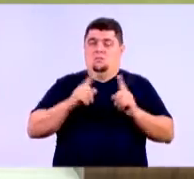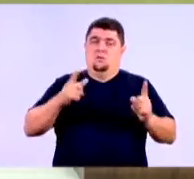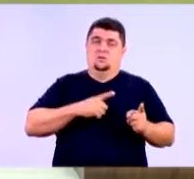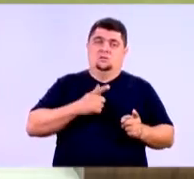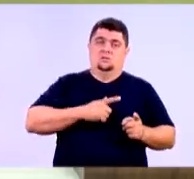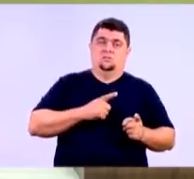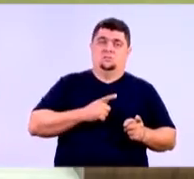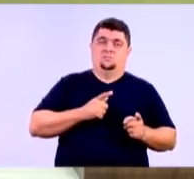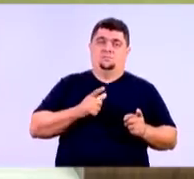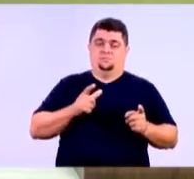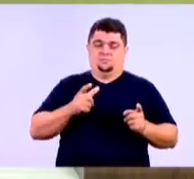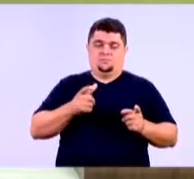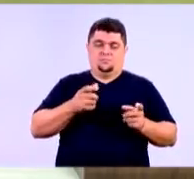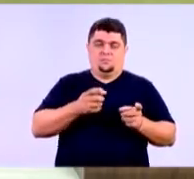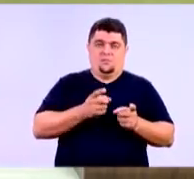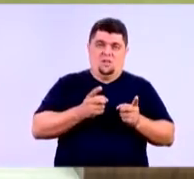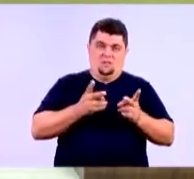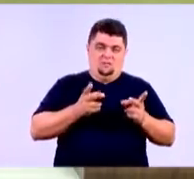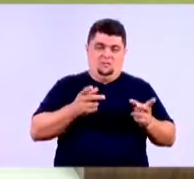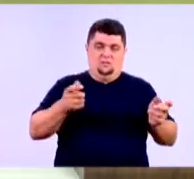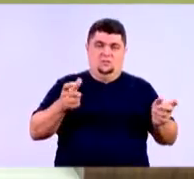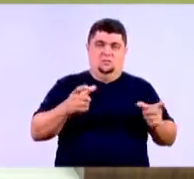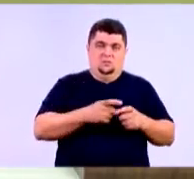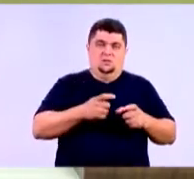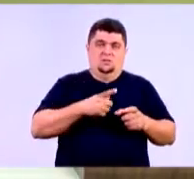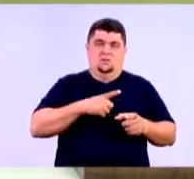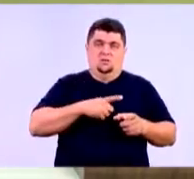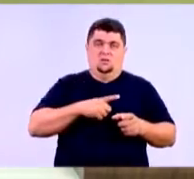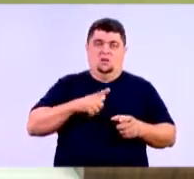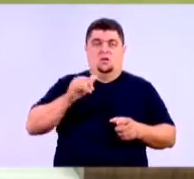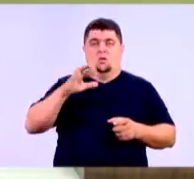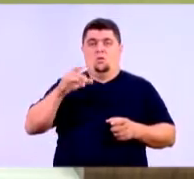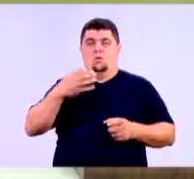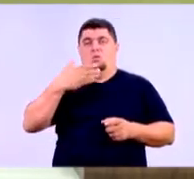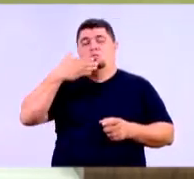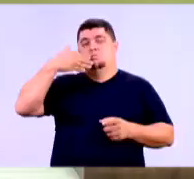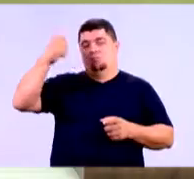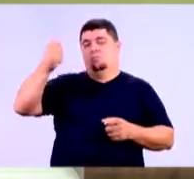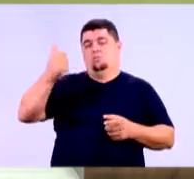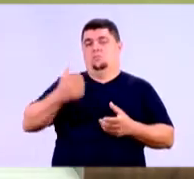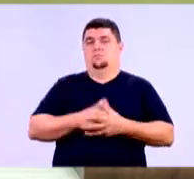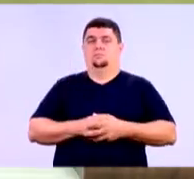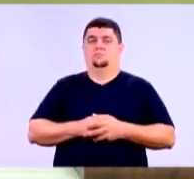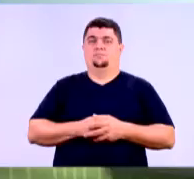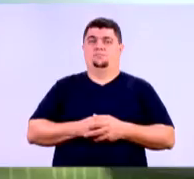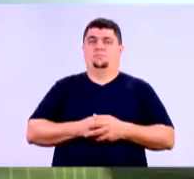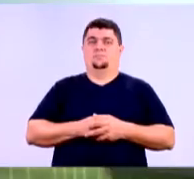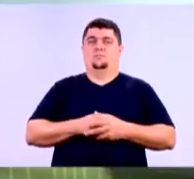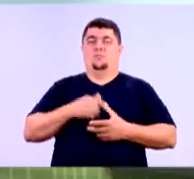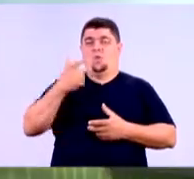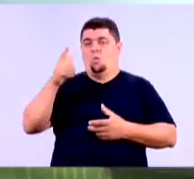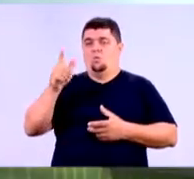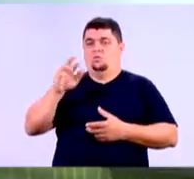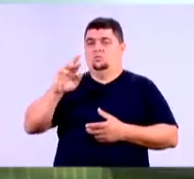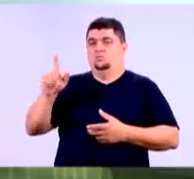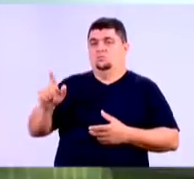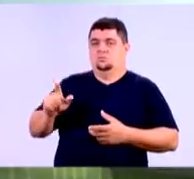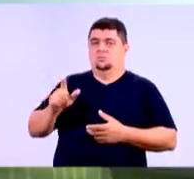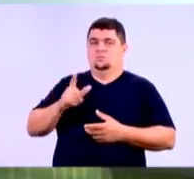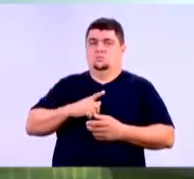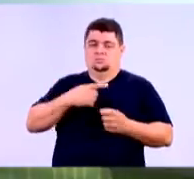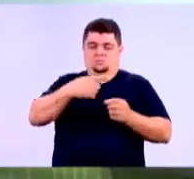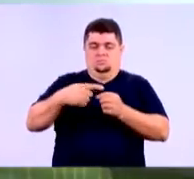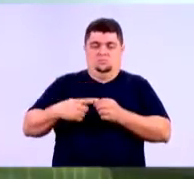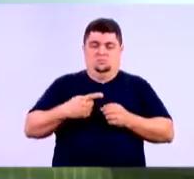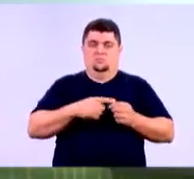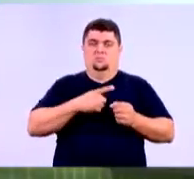vendendo menos, em certas situações, você vai acabar tendo um lucro maior, né? Ou em outra situação, se você está num município onde existe